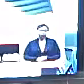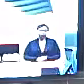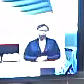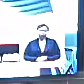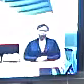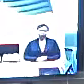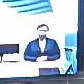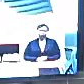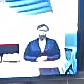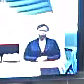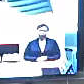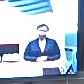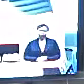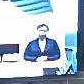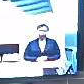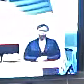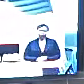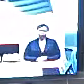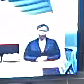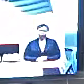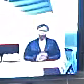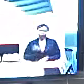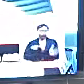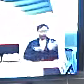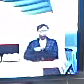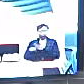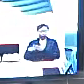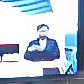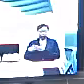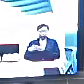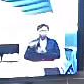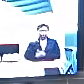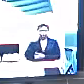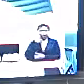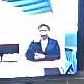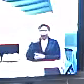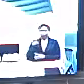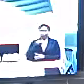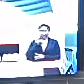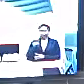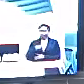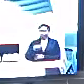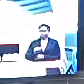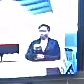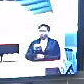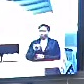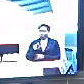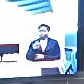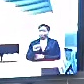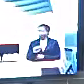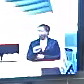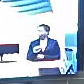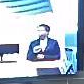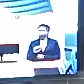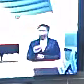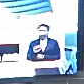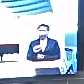o seguinte a a senhora Zaira que a chama Zaira Dona Zaira